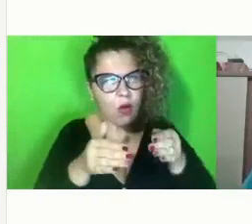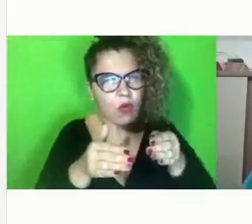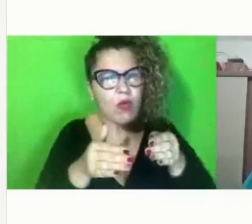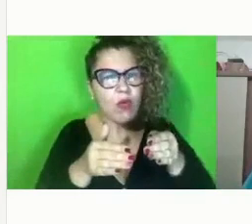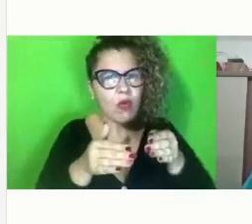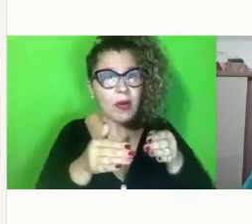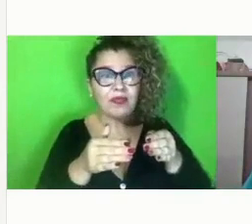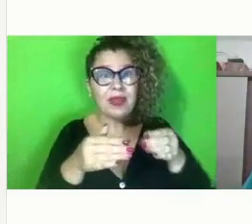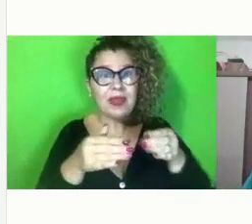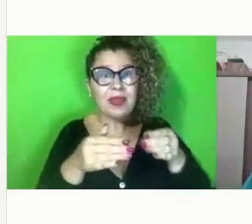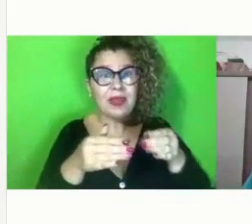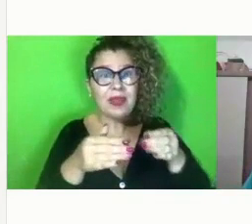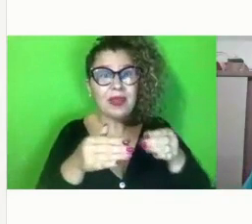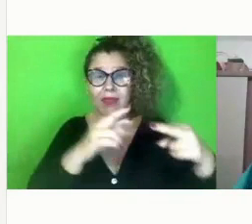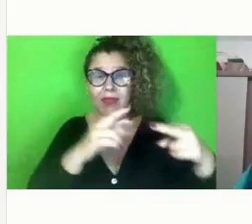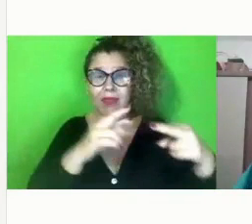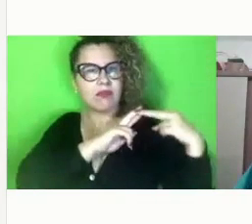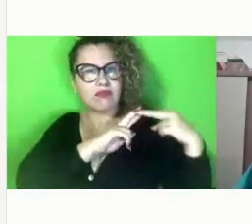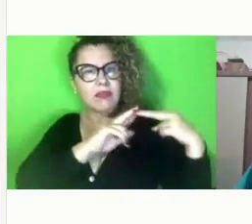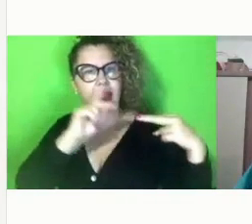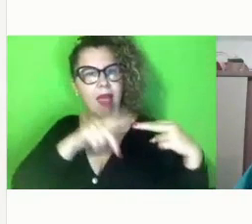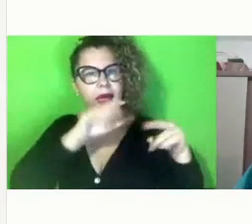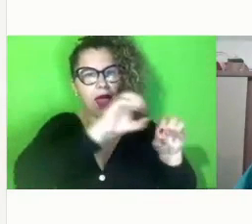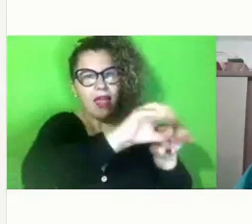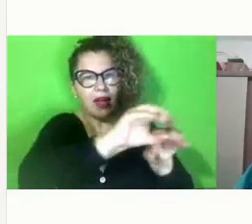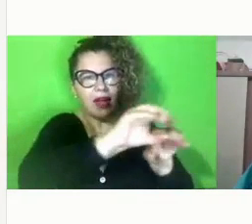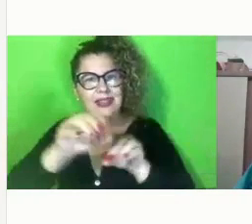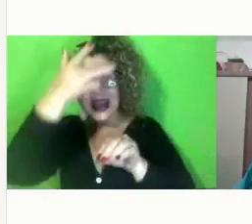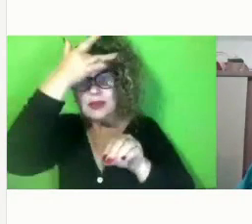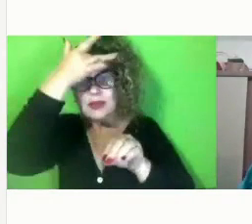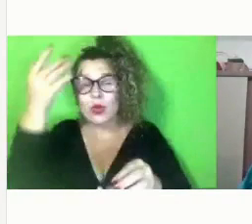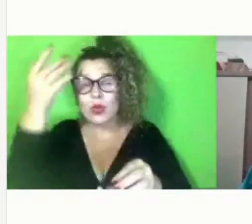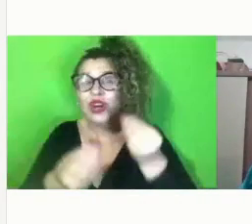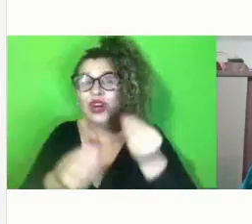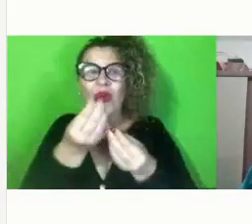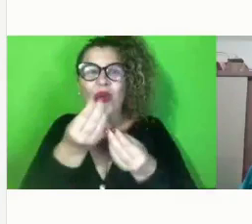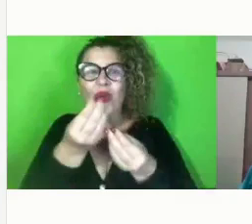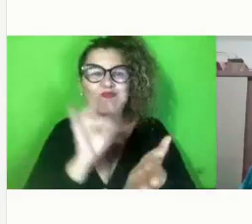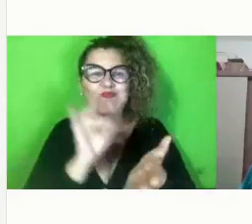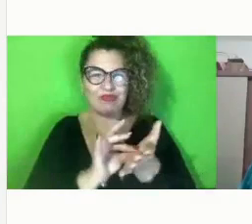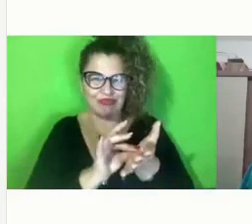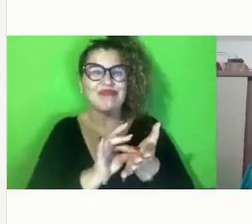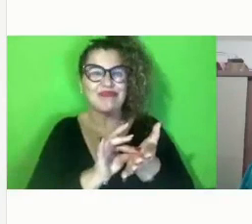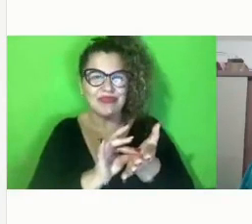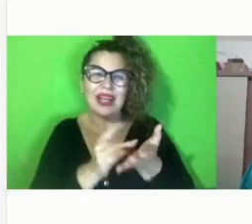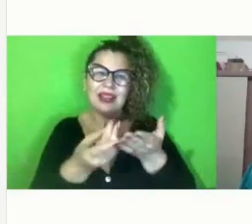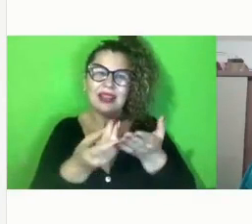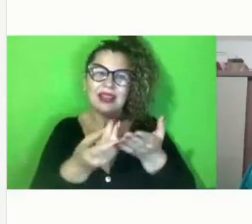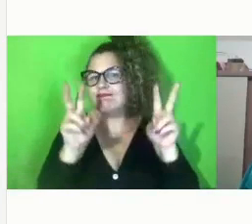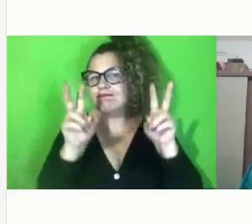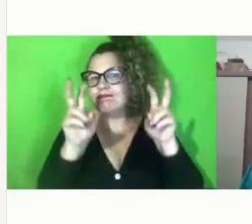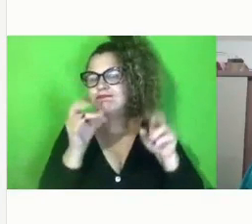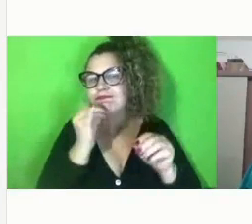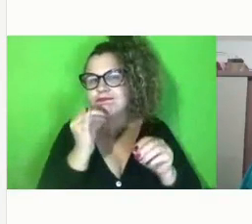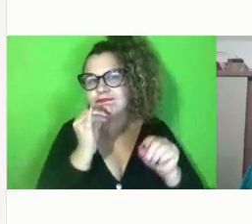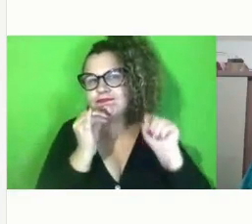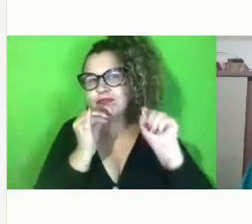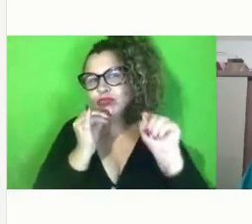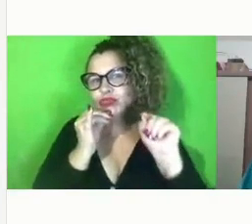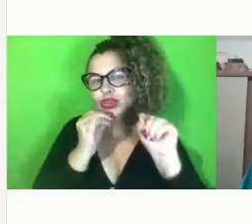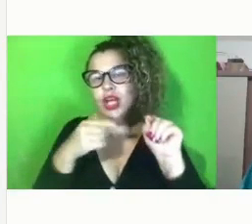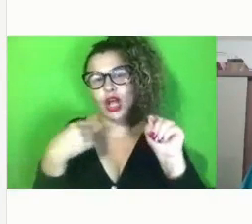temos a responsabilidade de ensinar as pessoas a fazerem. Eu gosto muito de citar o exemplo que nós temos